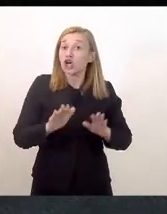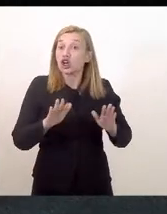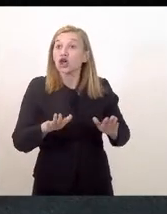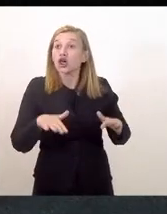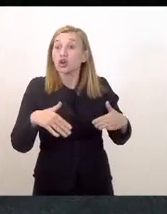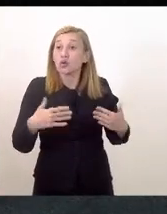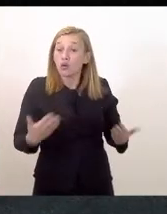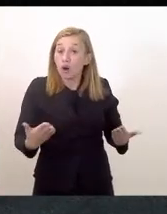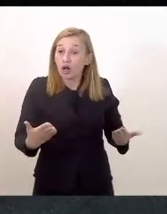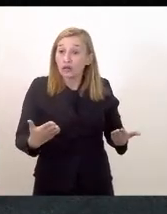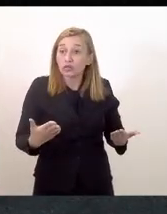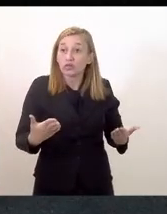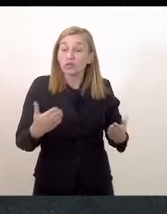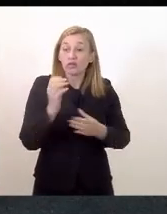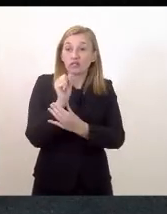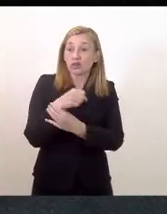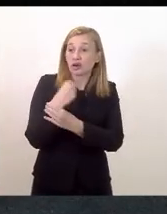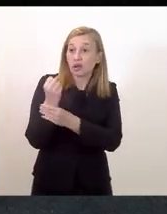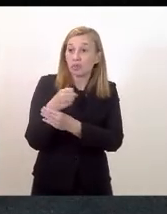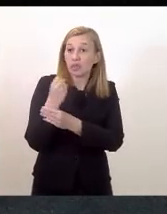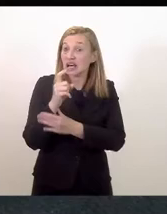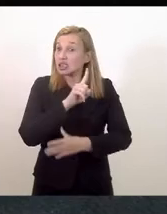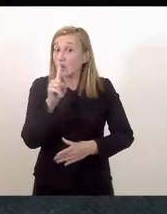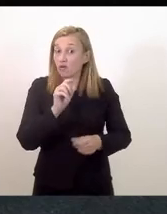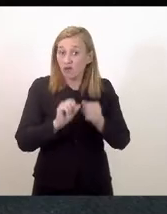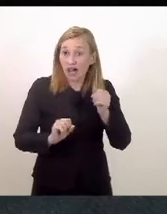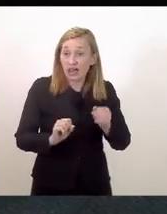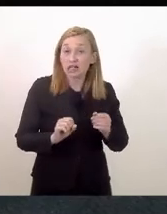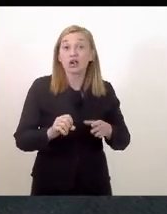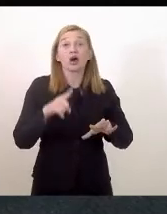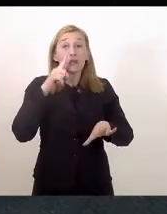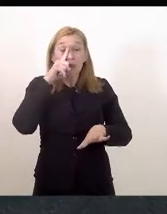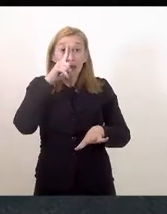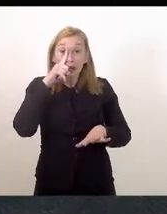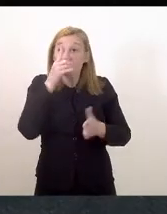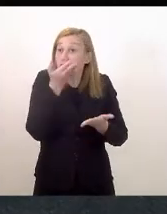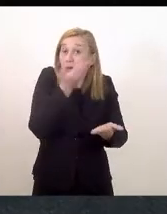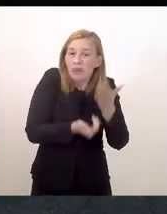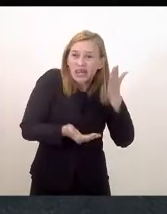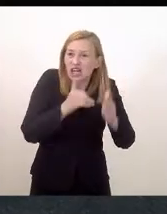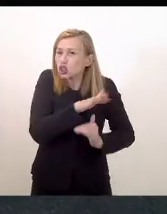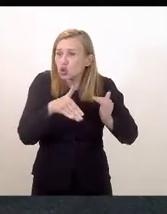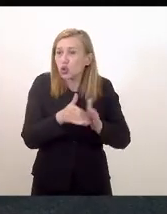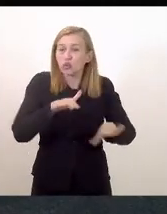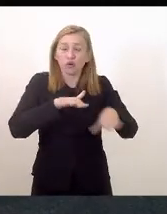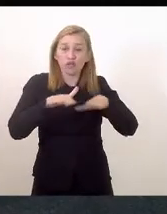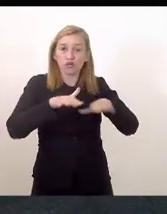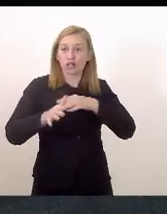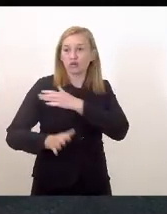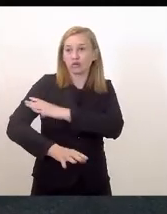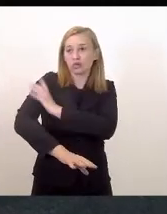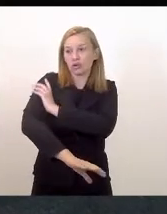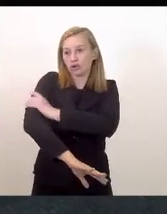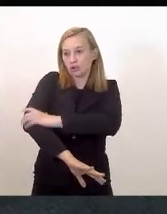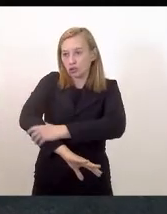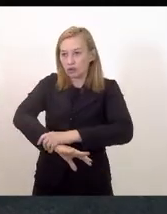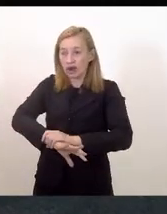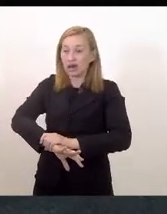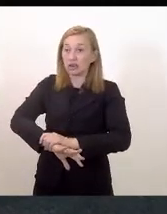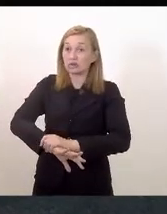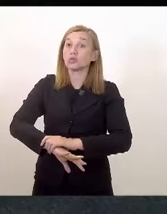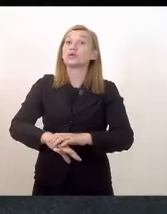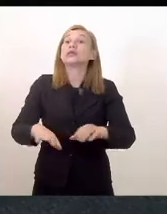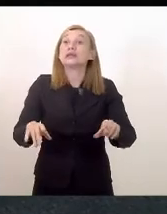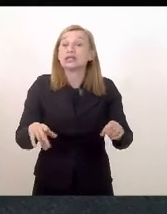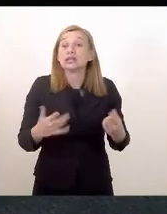feita essa fisioterapia, corre o risco da mulher perder totalmente o movimento dos braços. E a